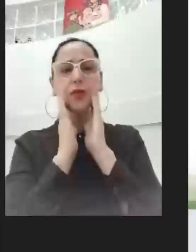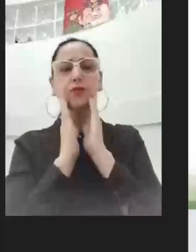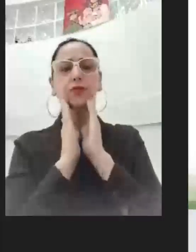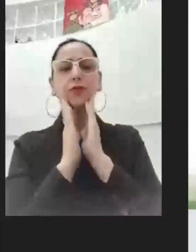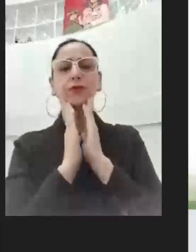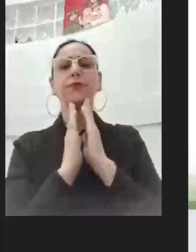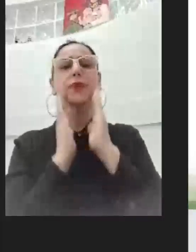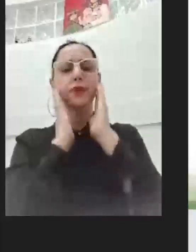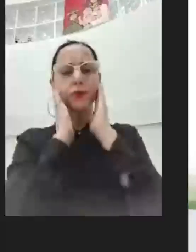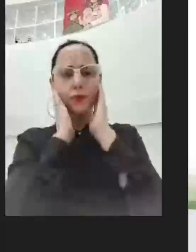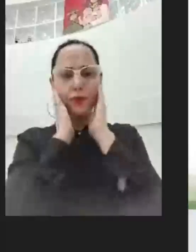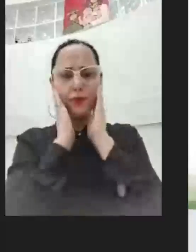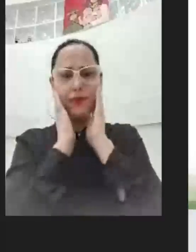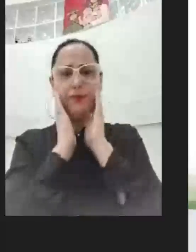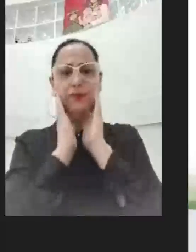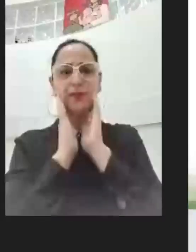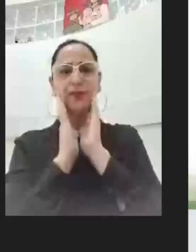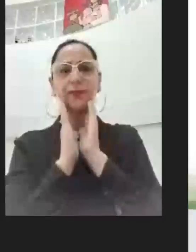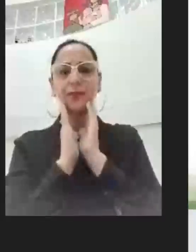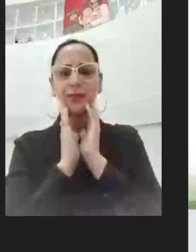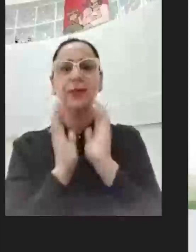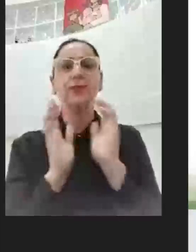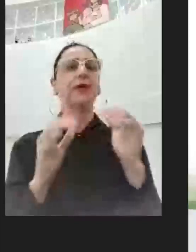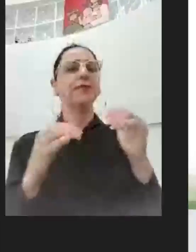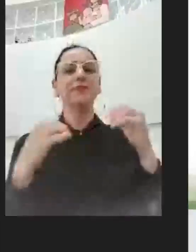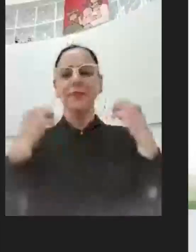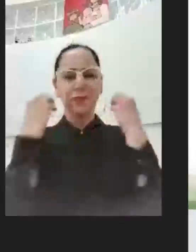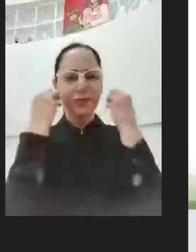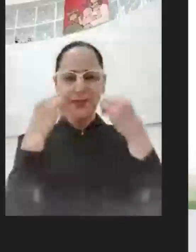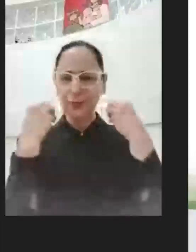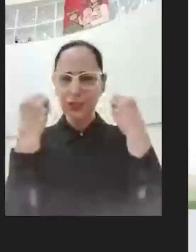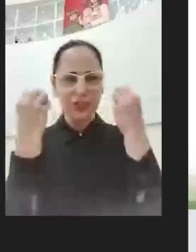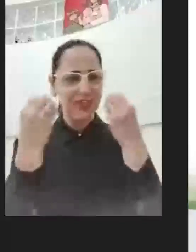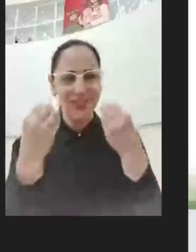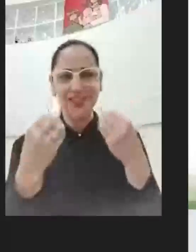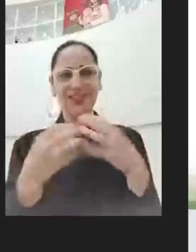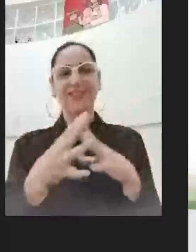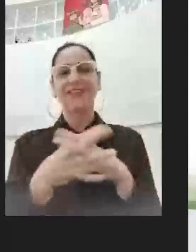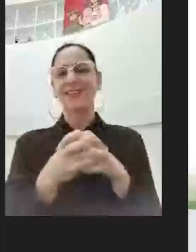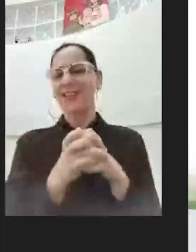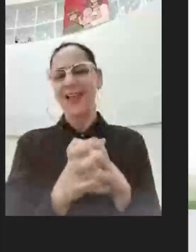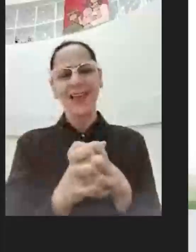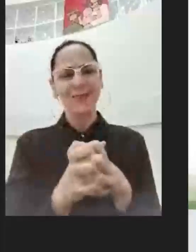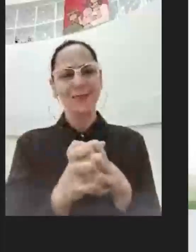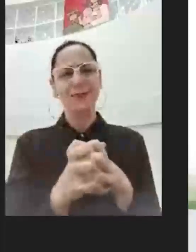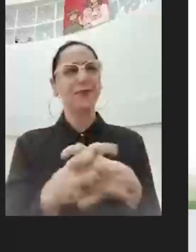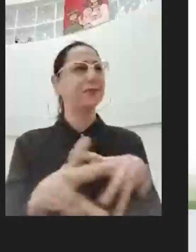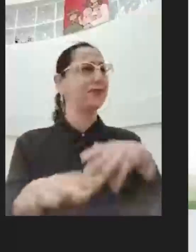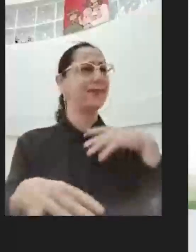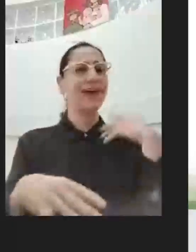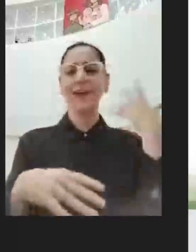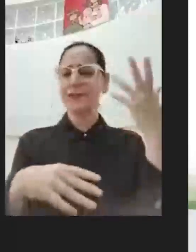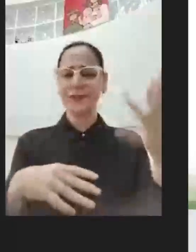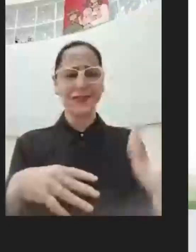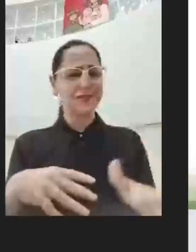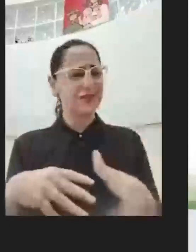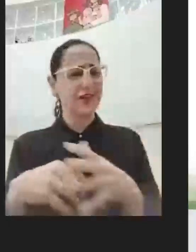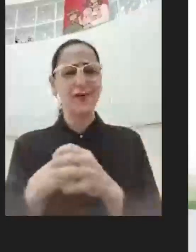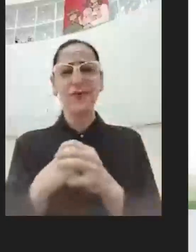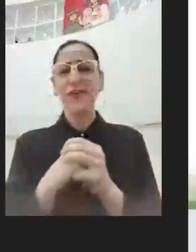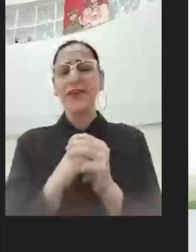para a formação dos ossinhos aqui da mandíbula, força da bochecha,